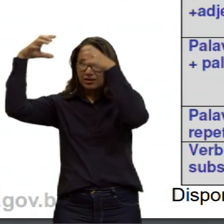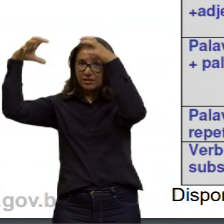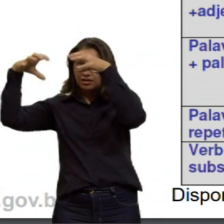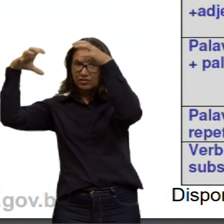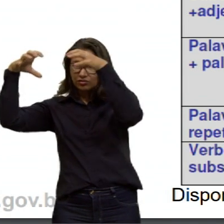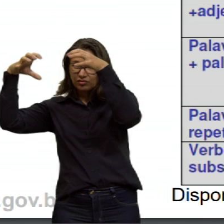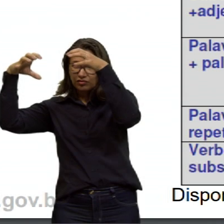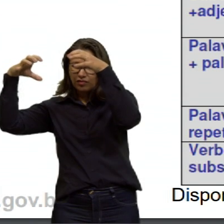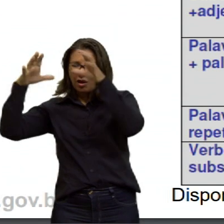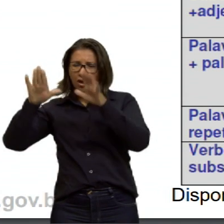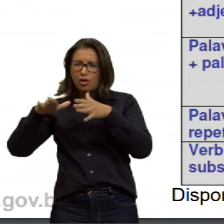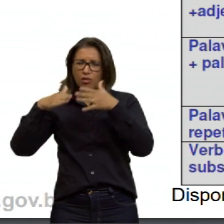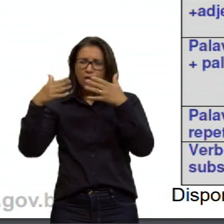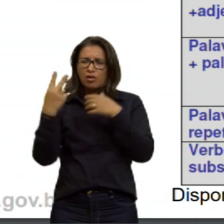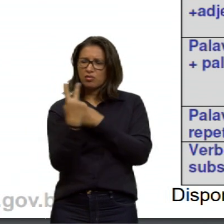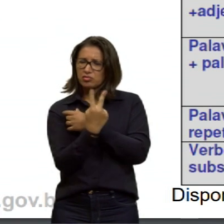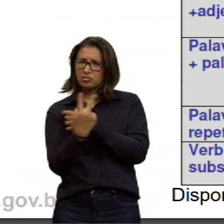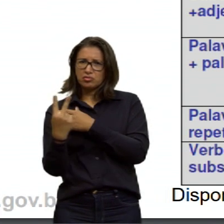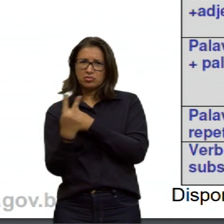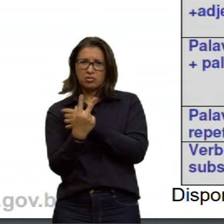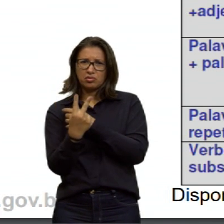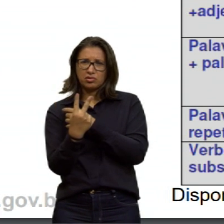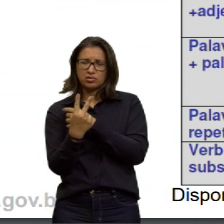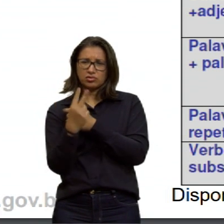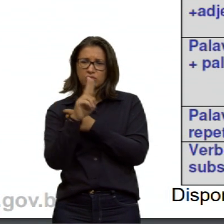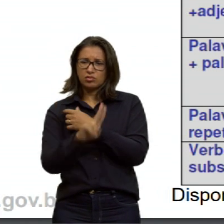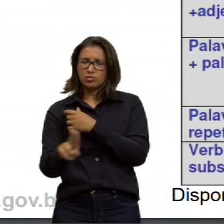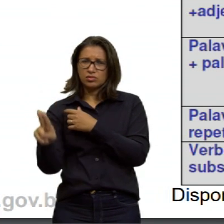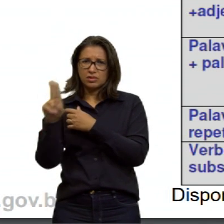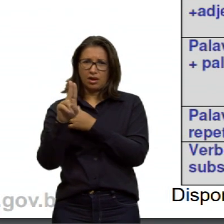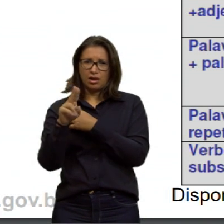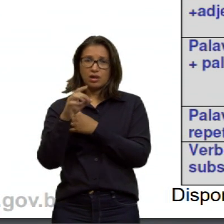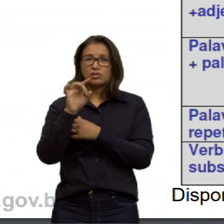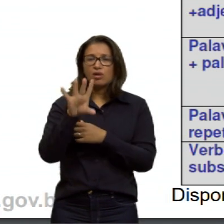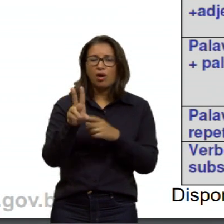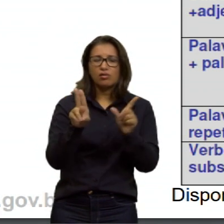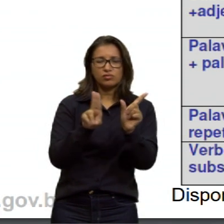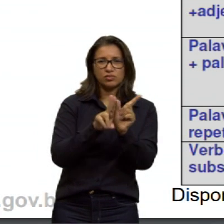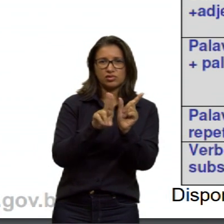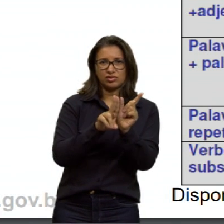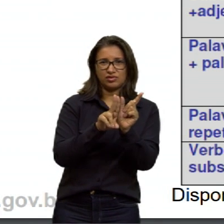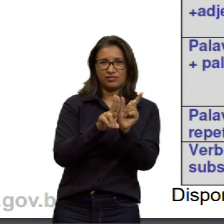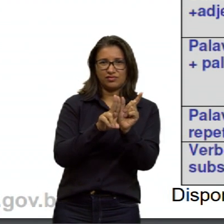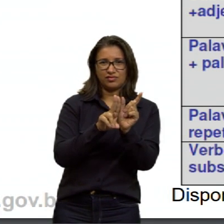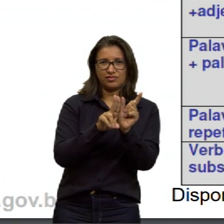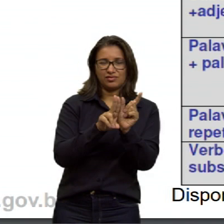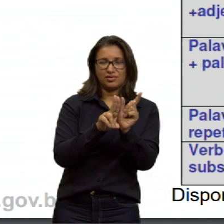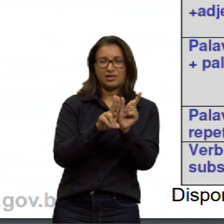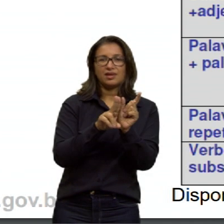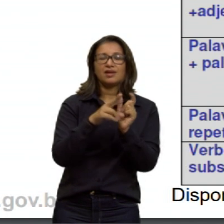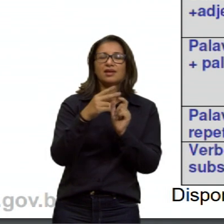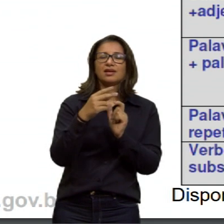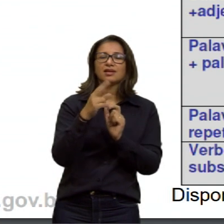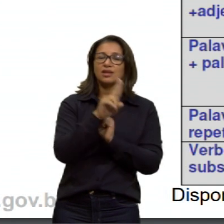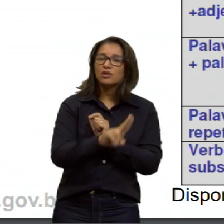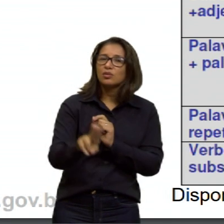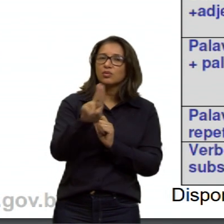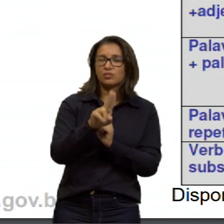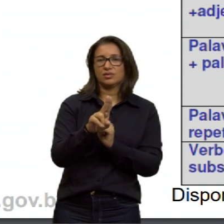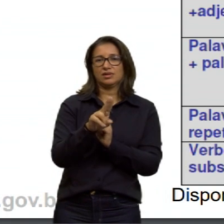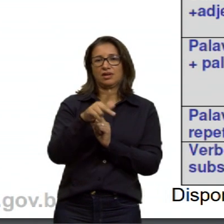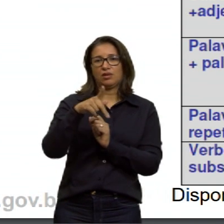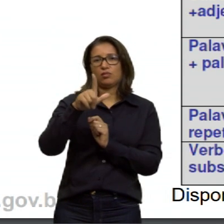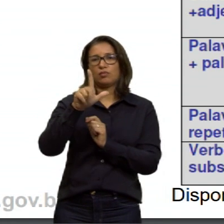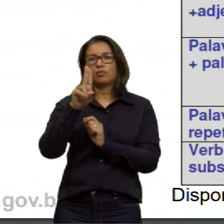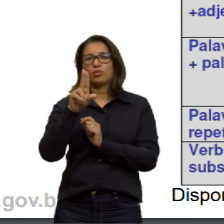qual dos dois eu vou botar no plural sol substantivo então aqui tem alguns exemplos substantivo + substantivo